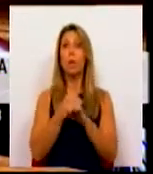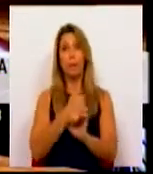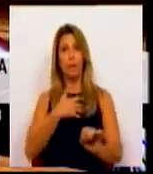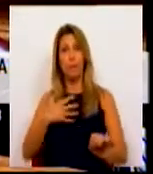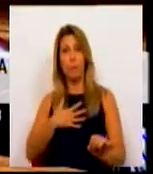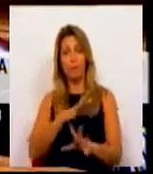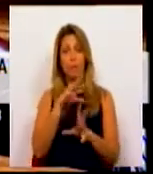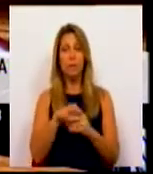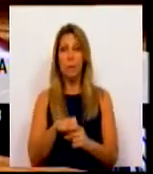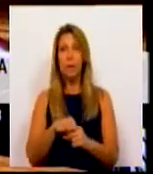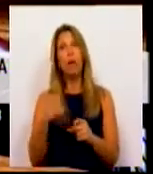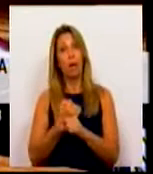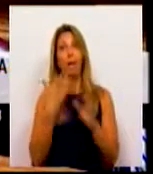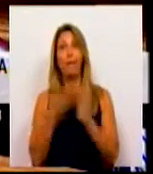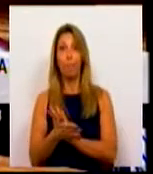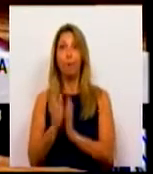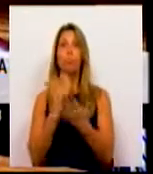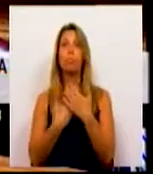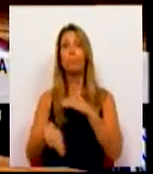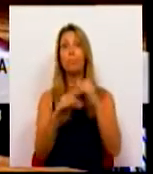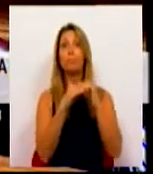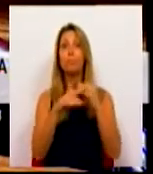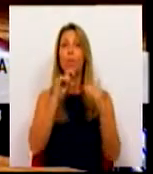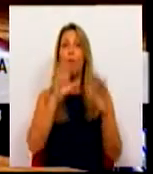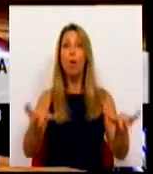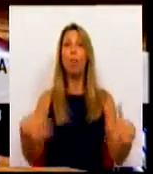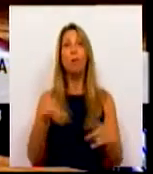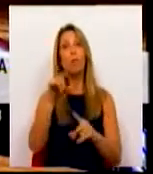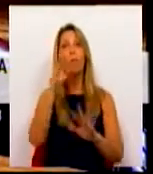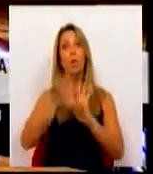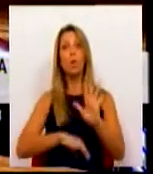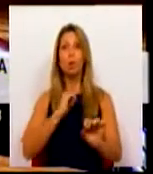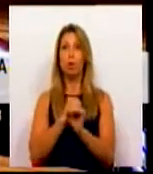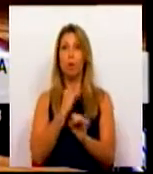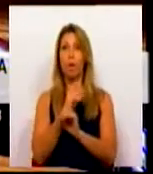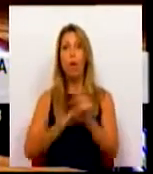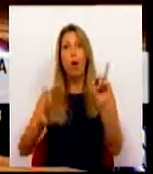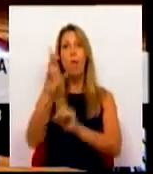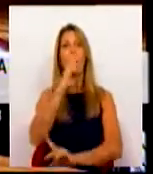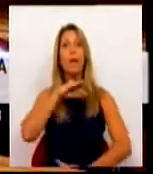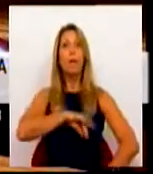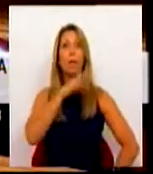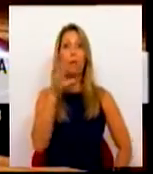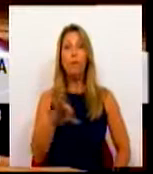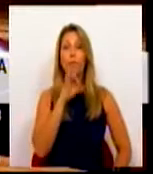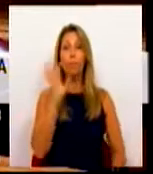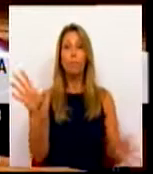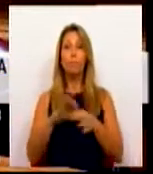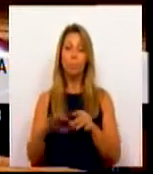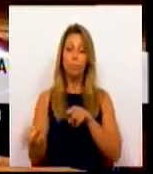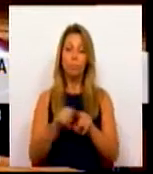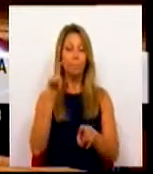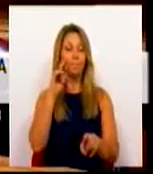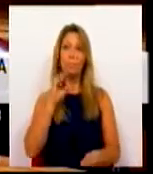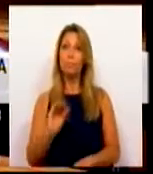empresas e no emprego, promovendo a igualdade de oportunidades e das condições de trabalho. O aumento do abono de família no quadro de políticas de proteção